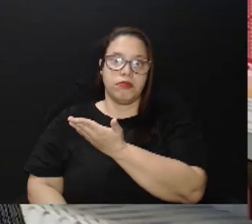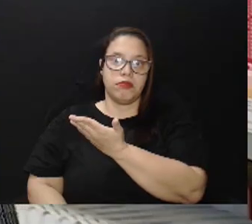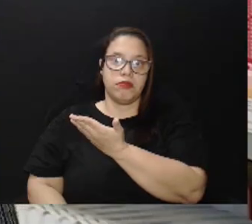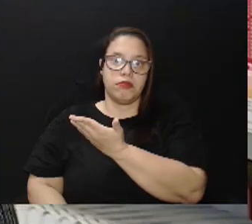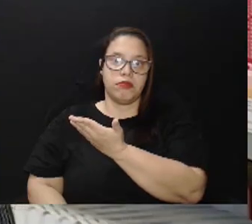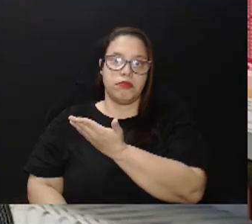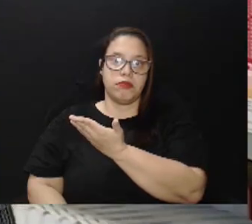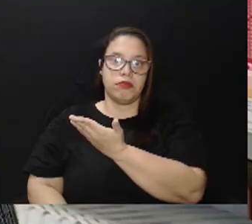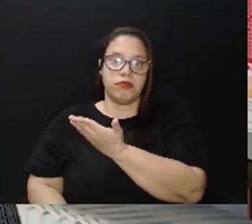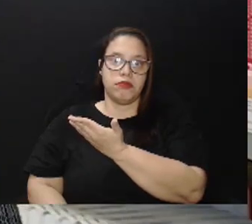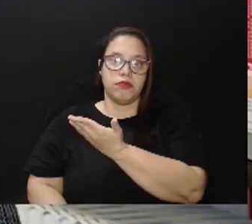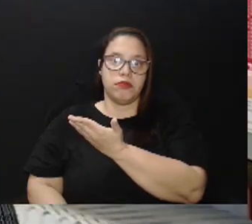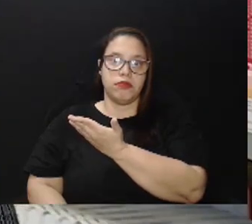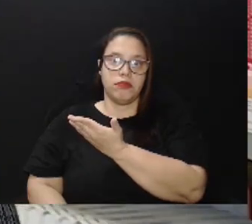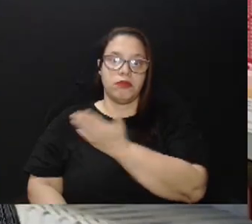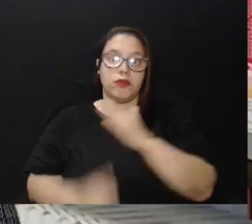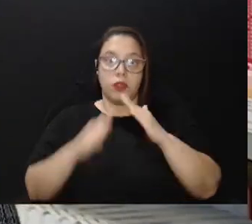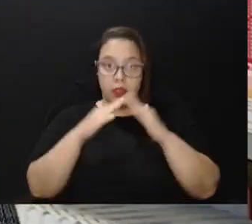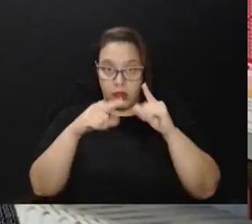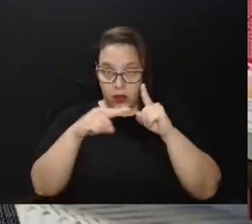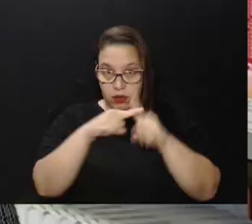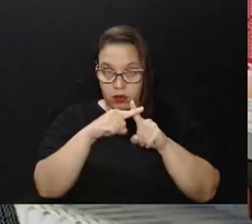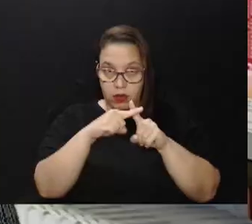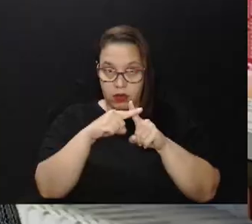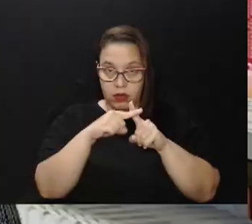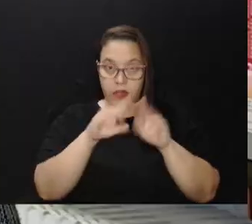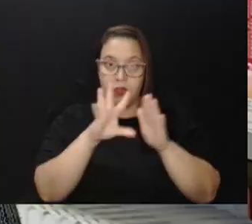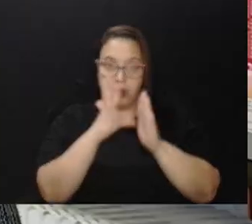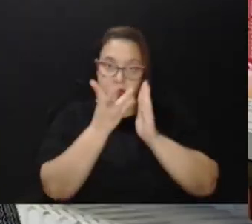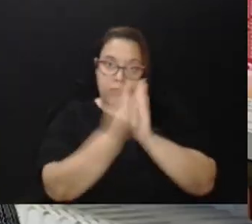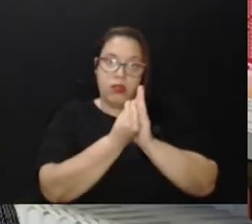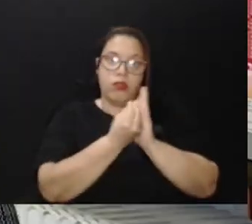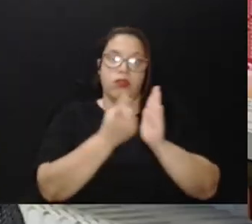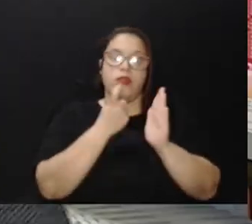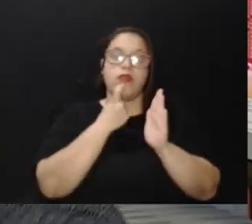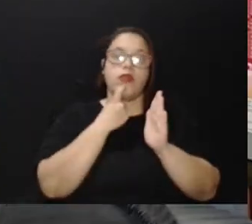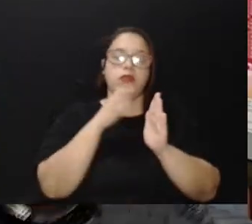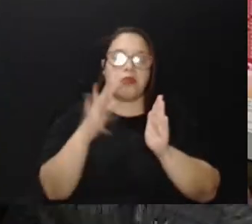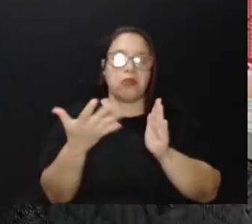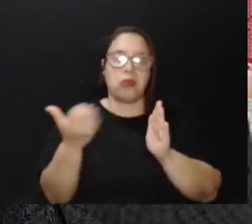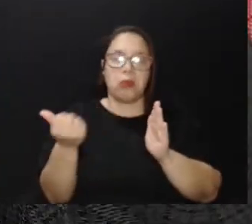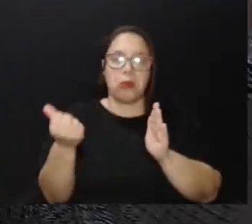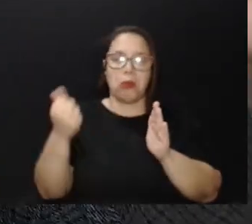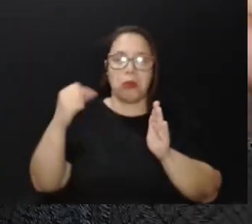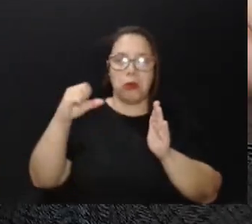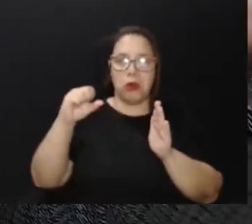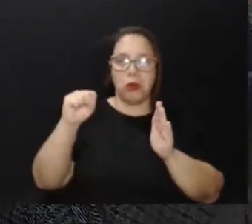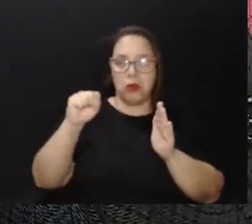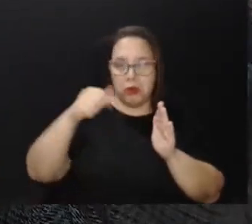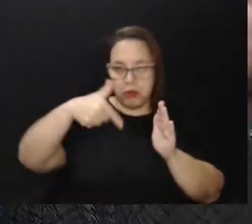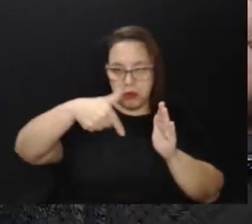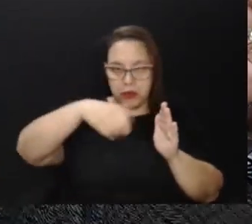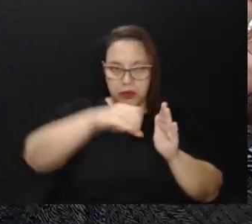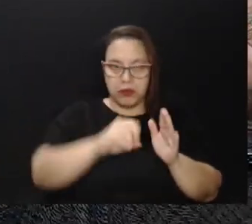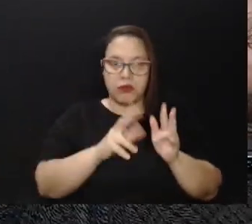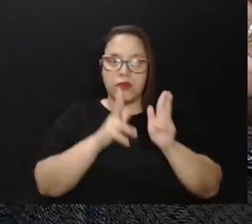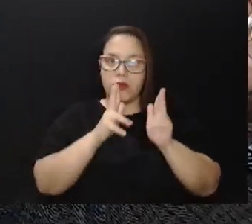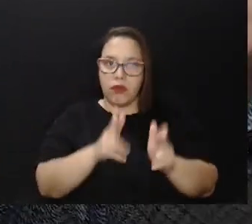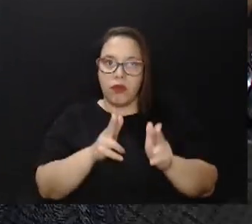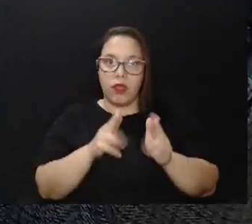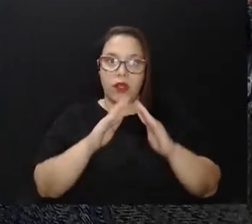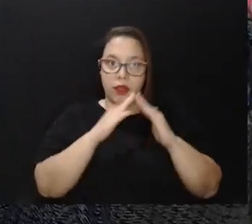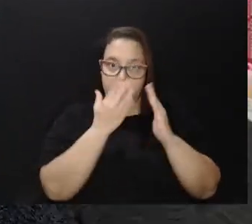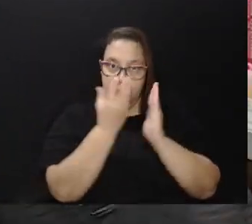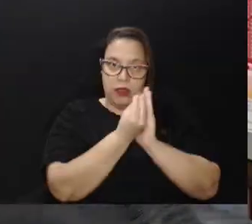A igreja aqui, presbiteriana de Campinas, ela data de 1870, a mesma data da igreja lá,